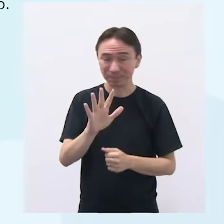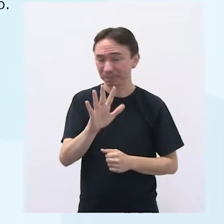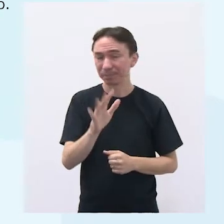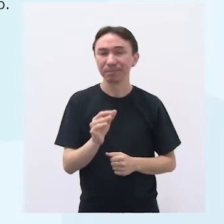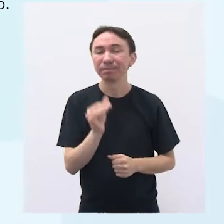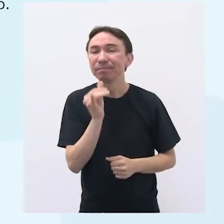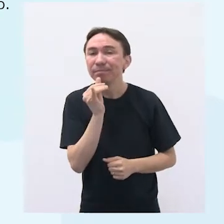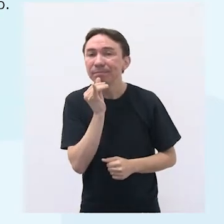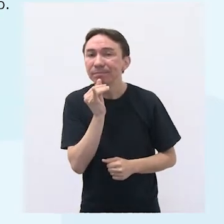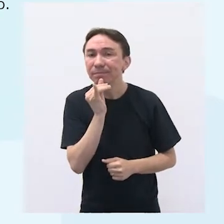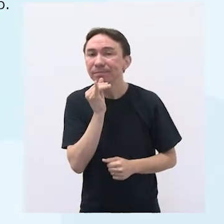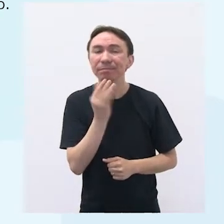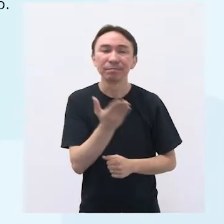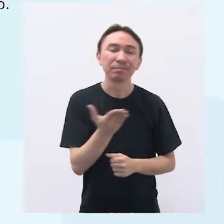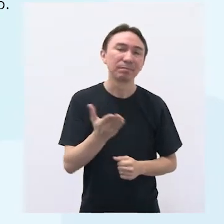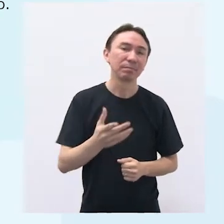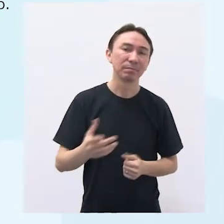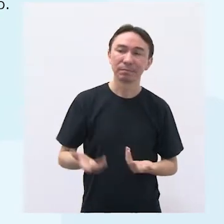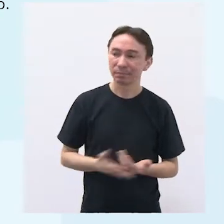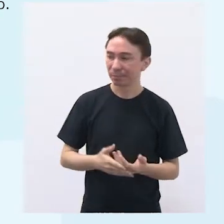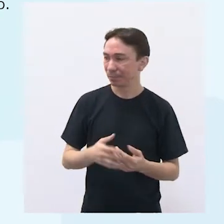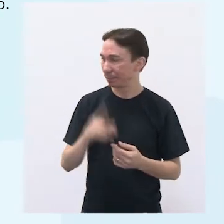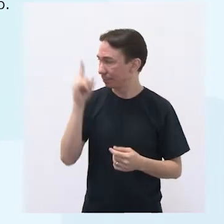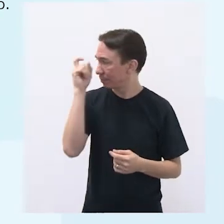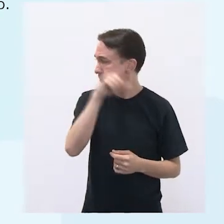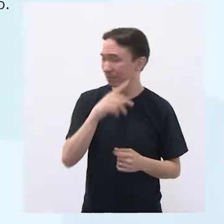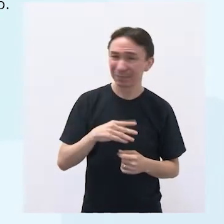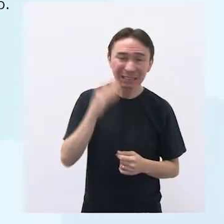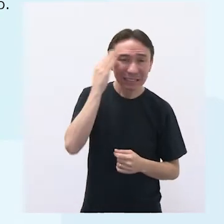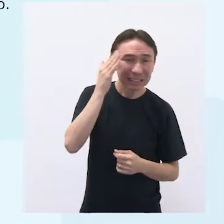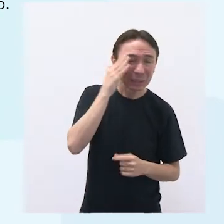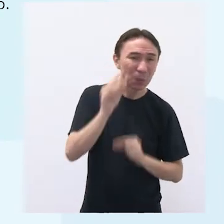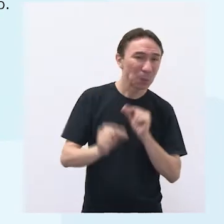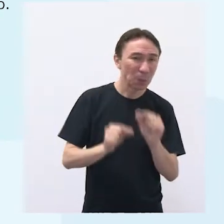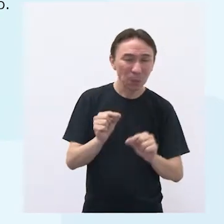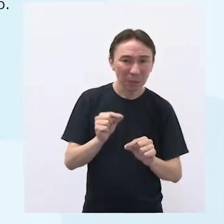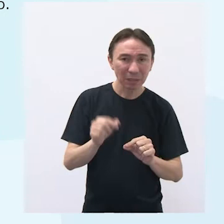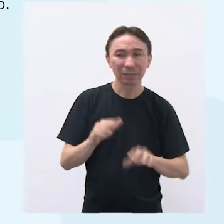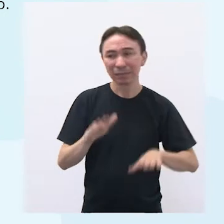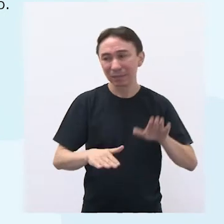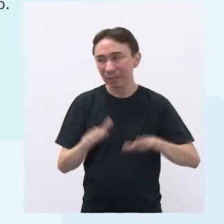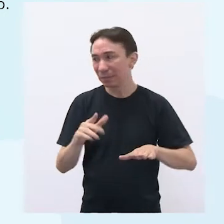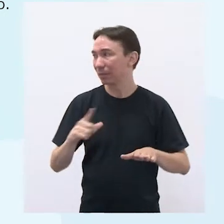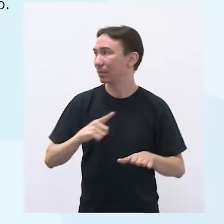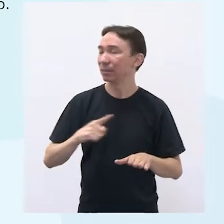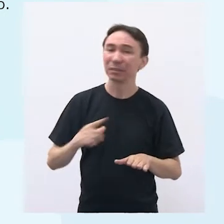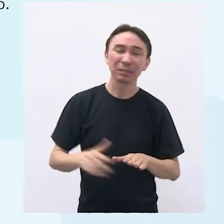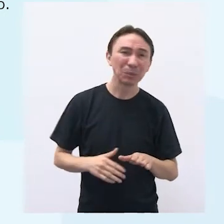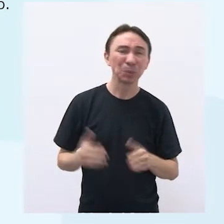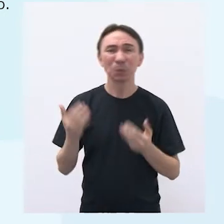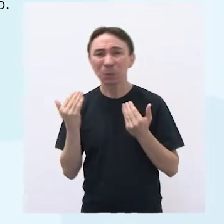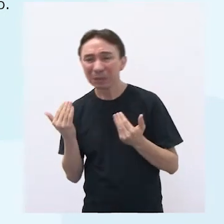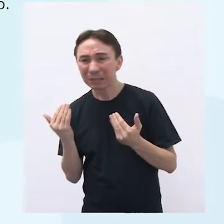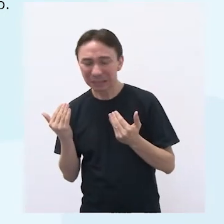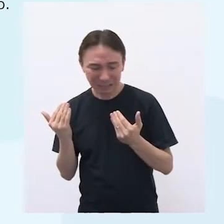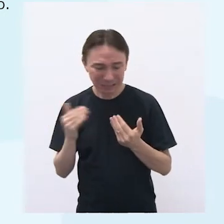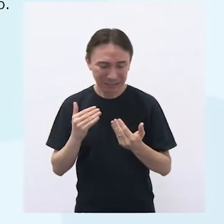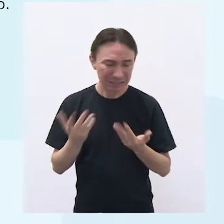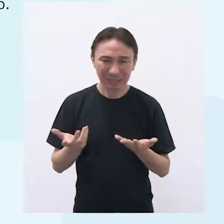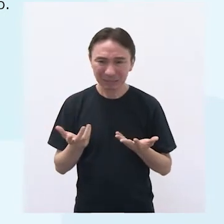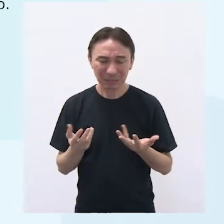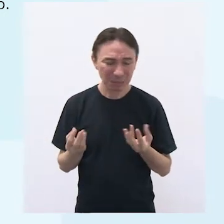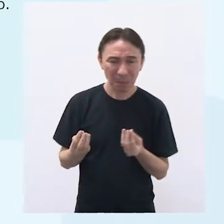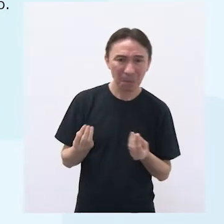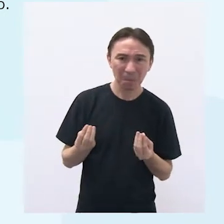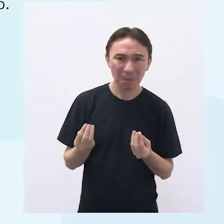tenham dificuldade de entender, quando surgirem uma dúvida, por exemplo, como é que eu chamo estudante? Pergunta para o estudante. Esse é o grande desafio. Não sei como